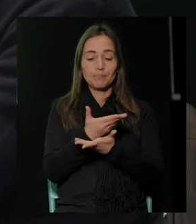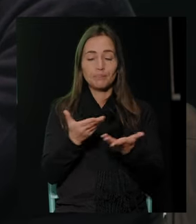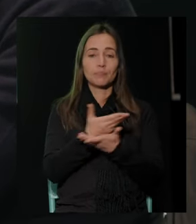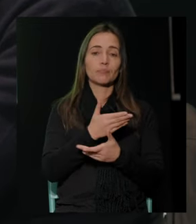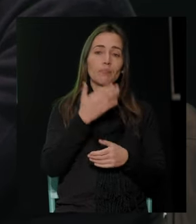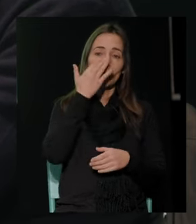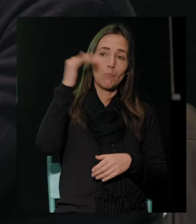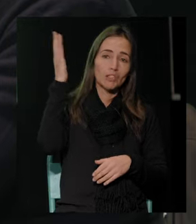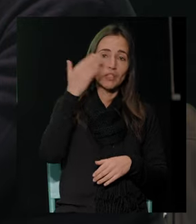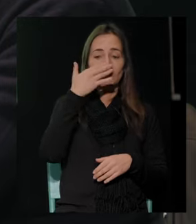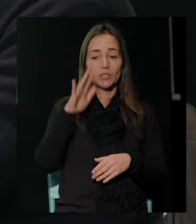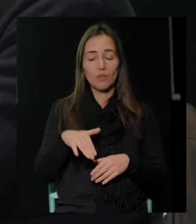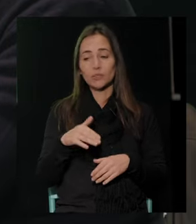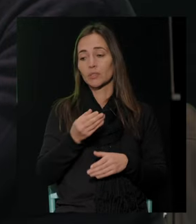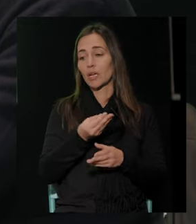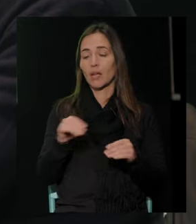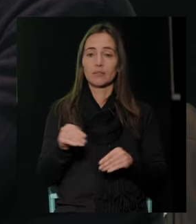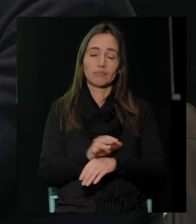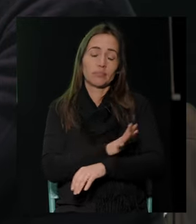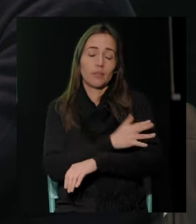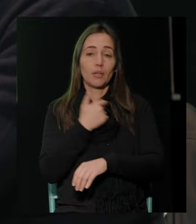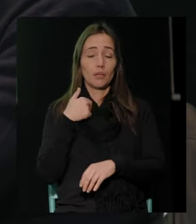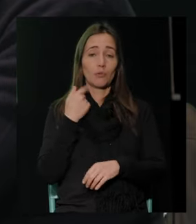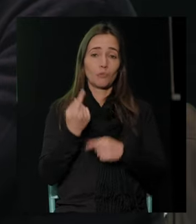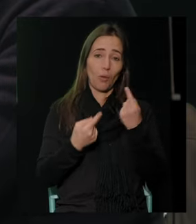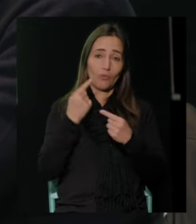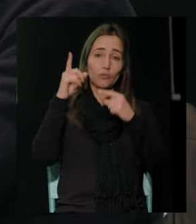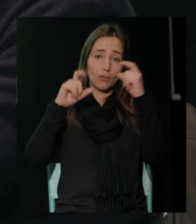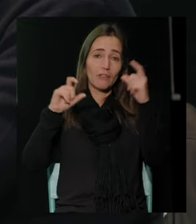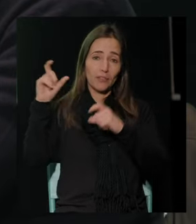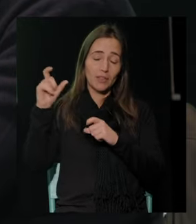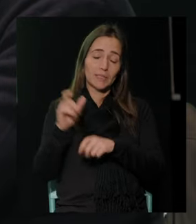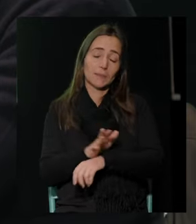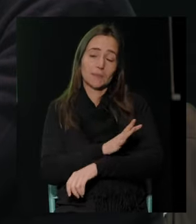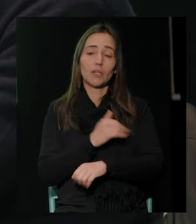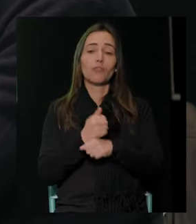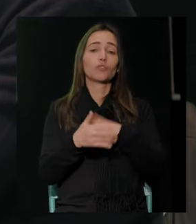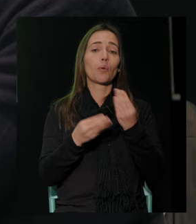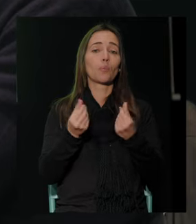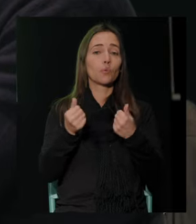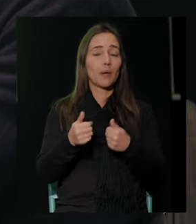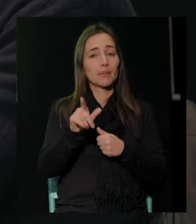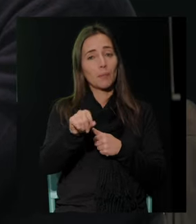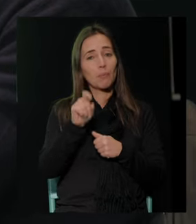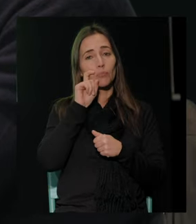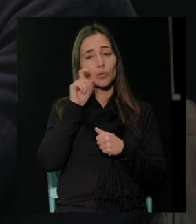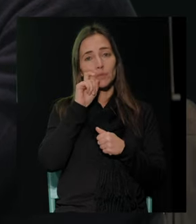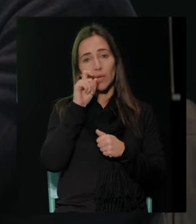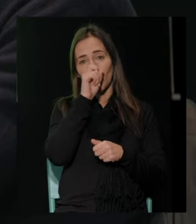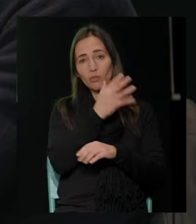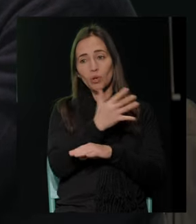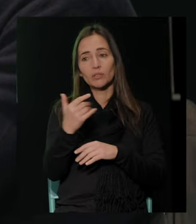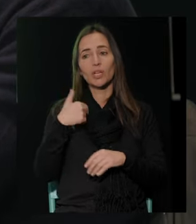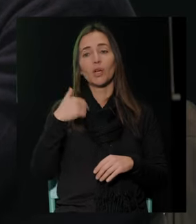novos, os miúdos ficaram emocionados. Tem Sim. fotografias deles, e funciona bem também na questão da proteção da natureza. Portanto, eu acho